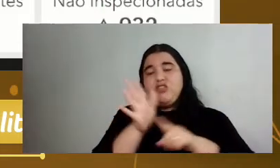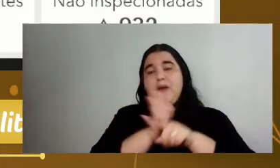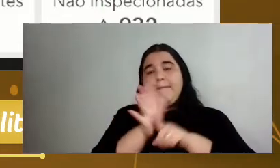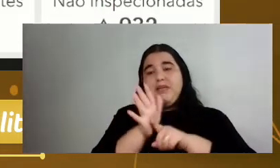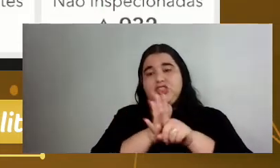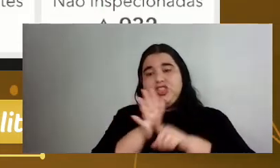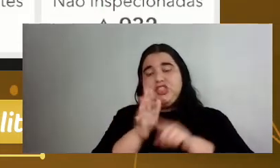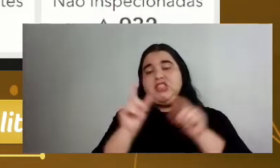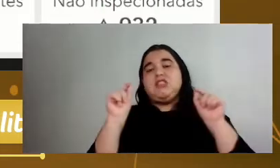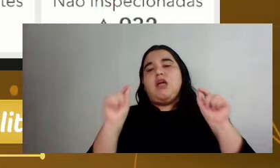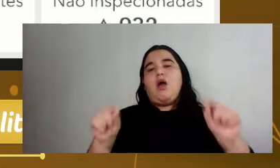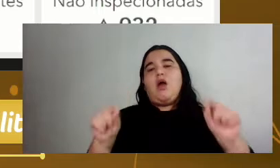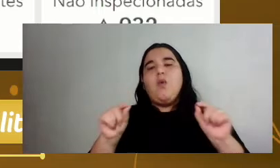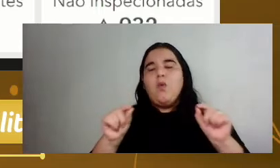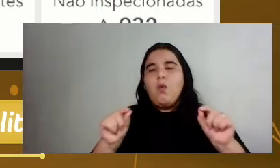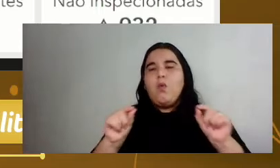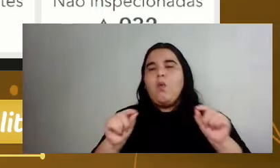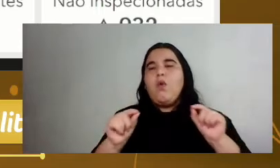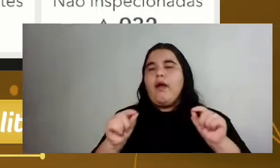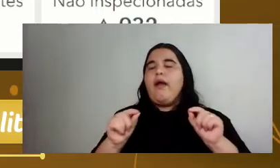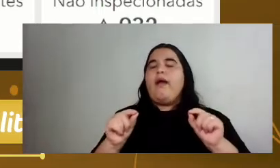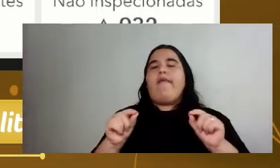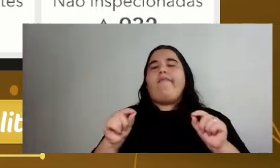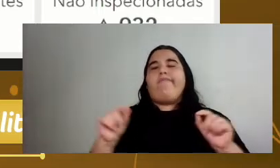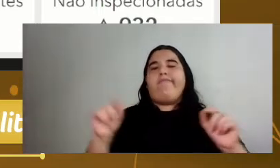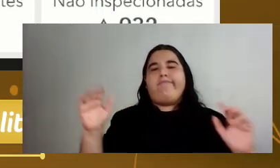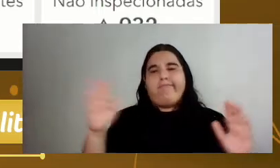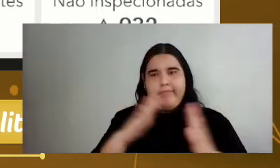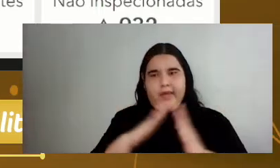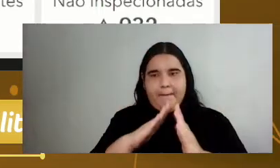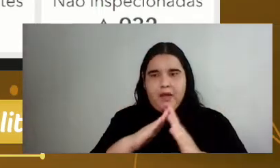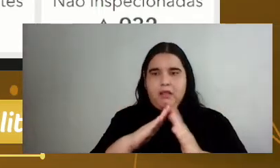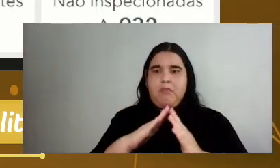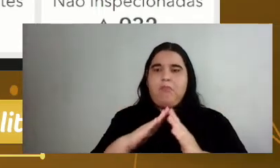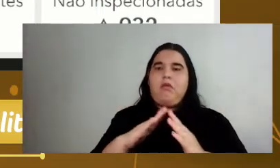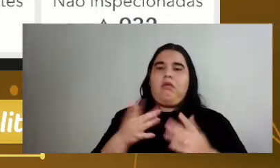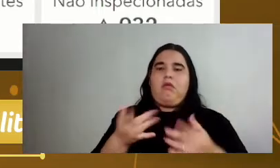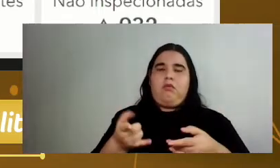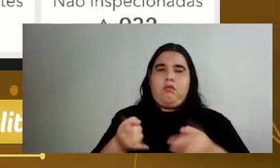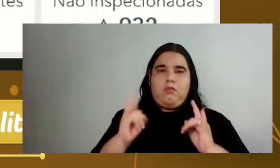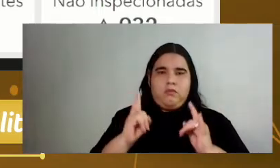isso, Silas? Então vamos mostrar aí ao pessoal como a gente faria para o empreendimento.